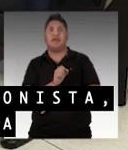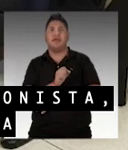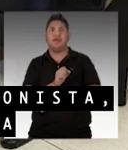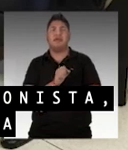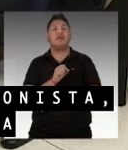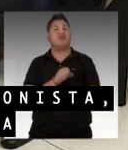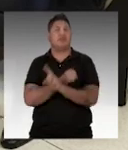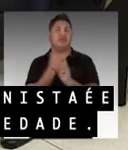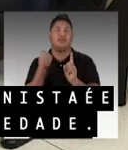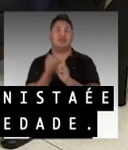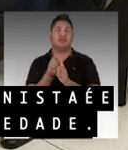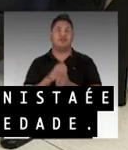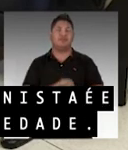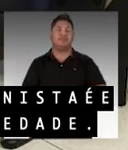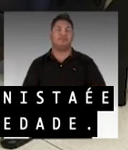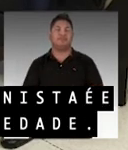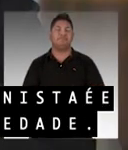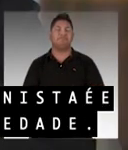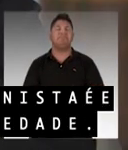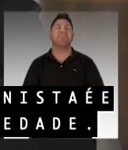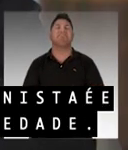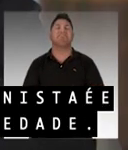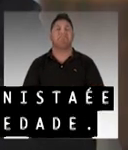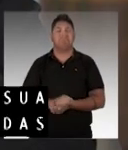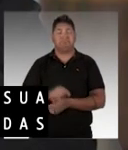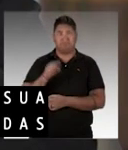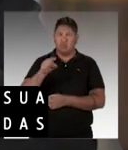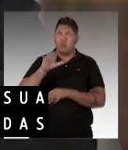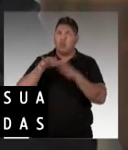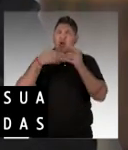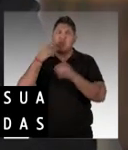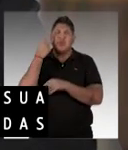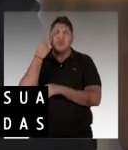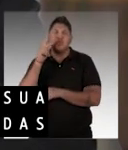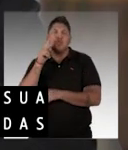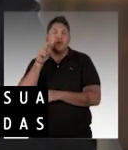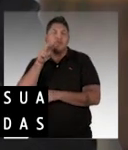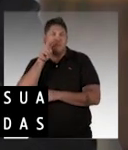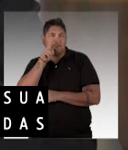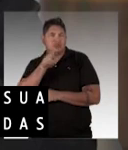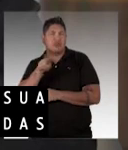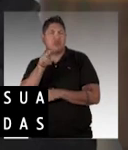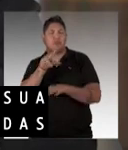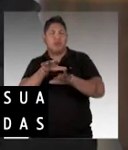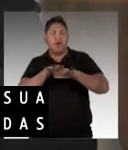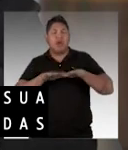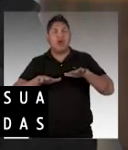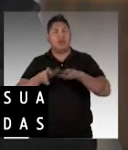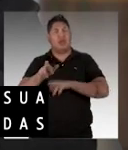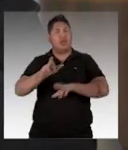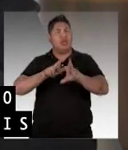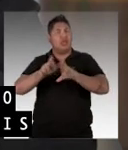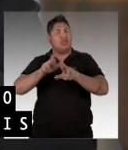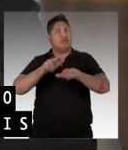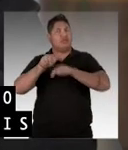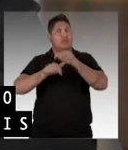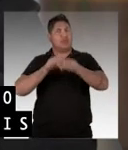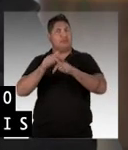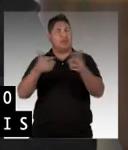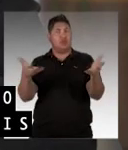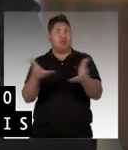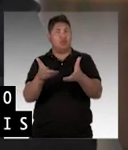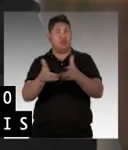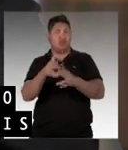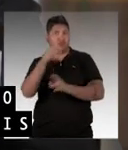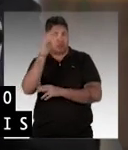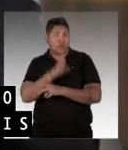e a verdadeira protagonista é a sociedade. Doutor Alberto, qual a sua visão sobre o campo das relações de